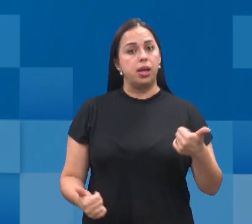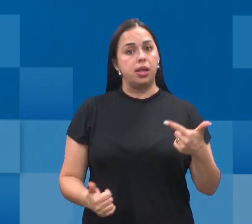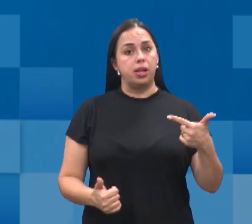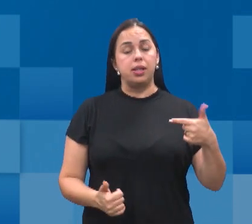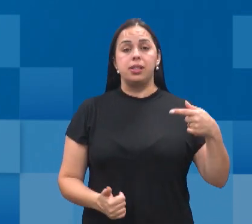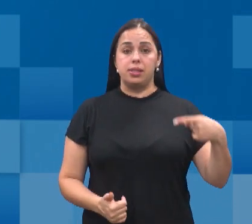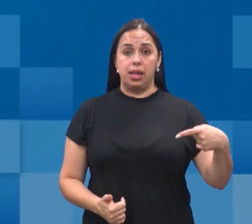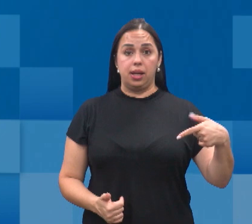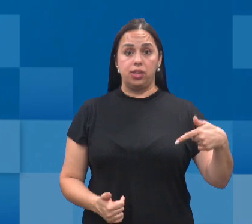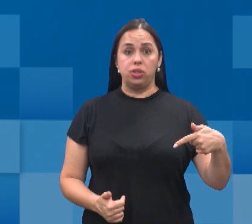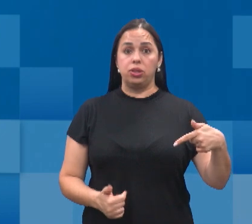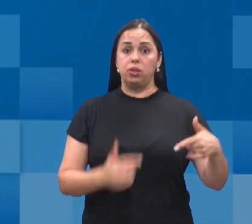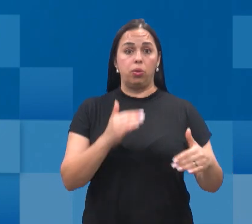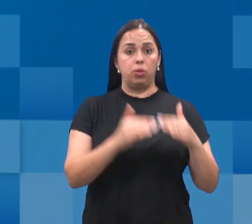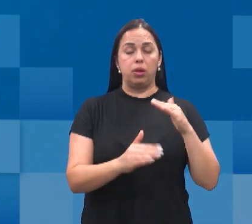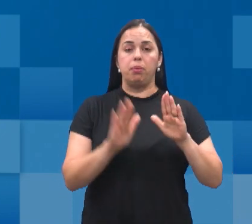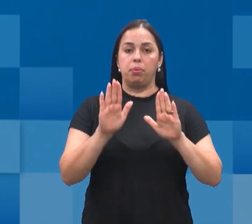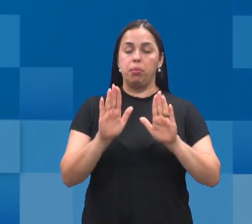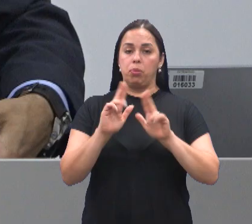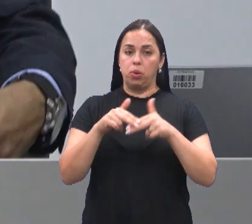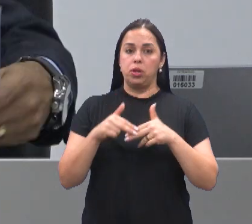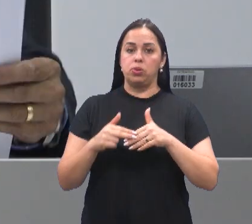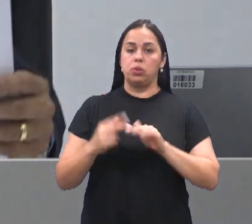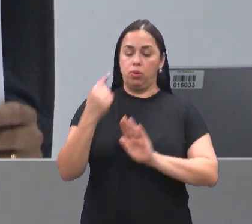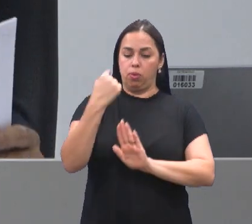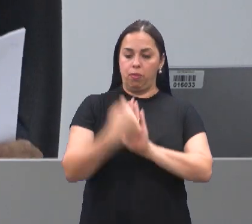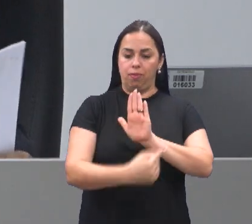contrários, o veto está mantido.